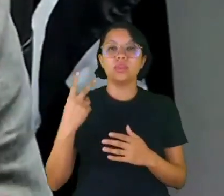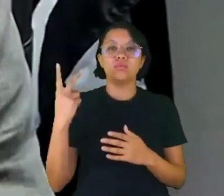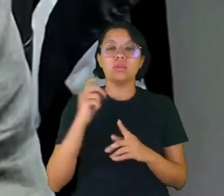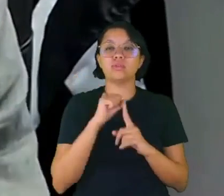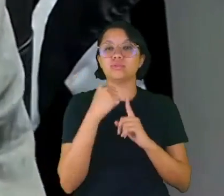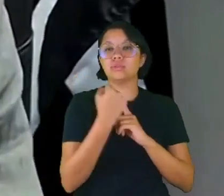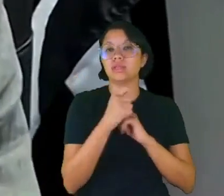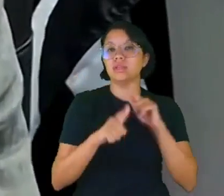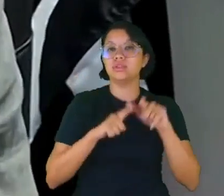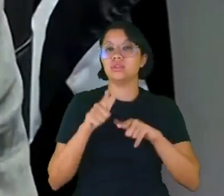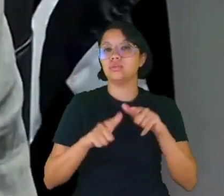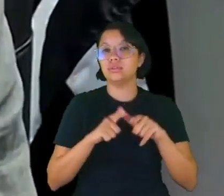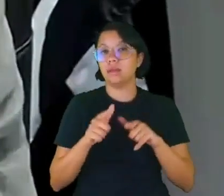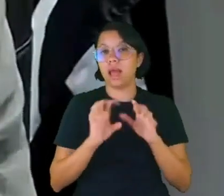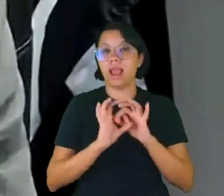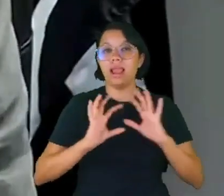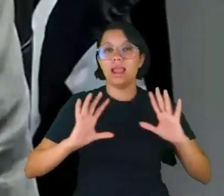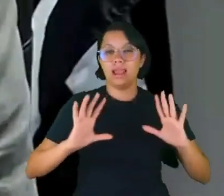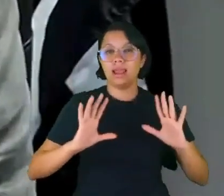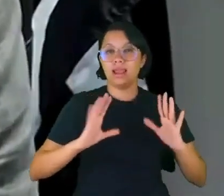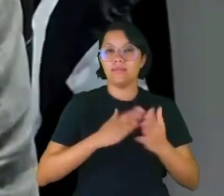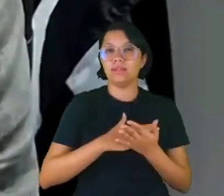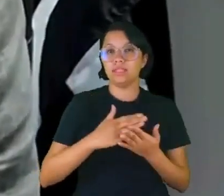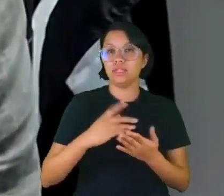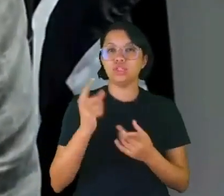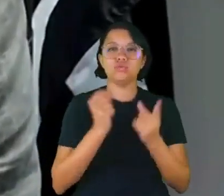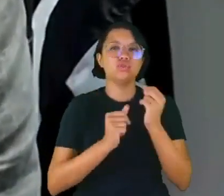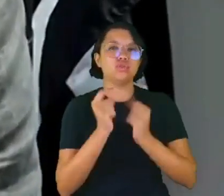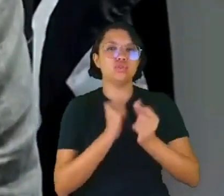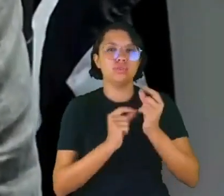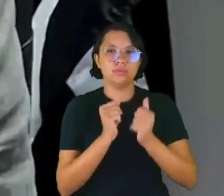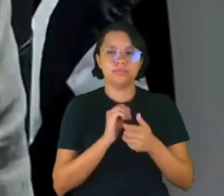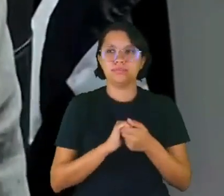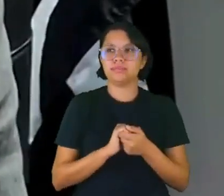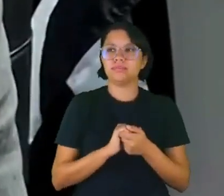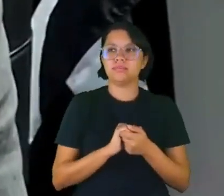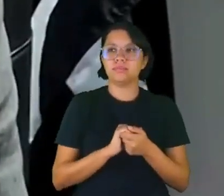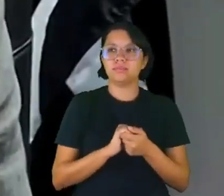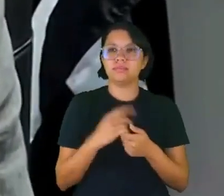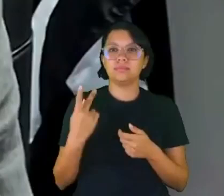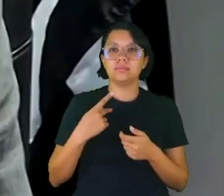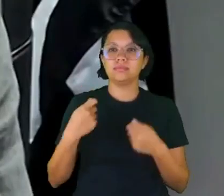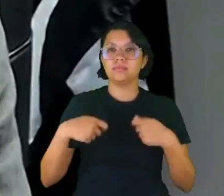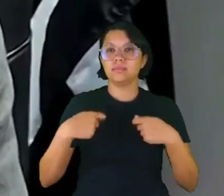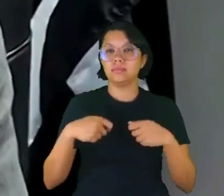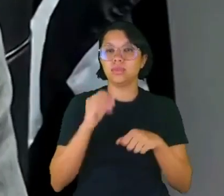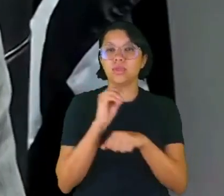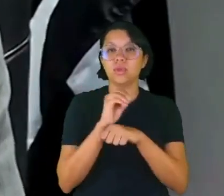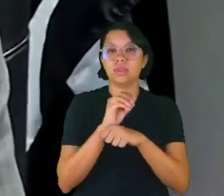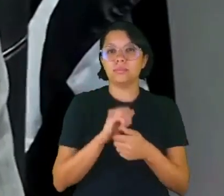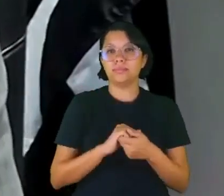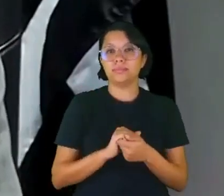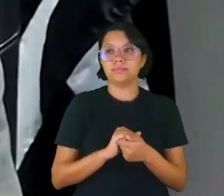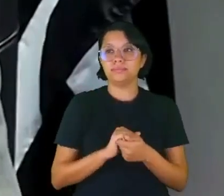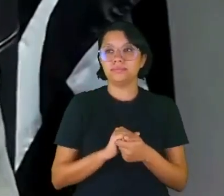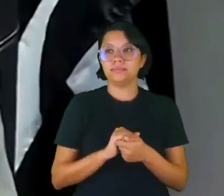trabalho, da livre iniciativa, ou seja, capital, dinheiro, grana, que nós precisamos cuidar dele. E ainda se não